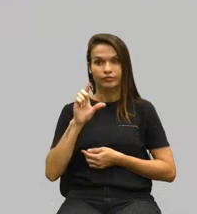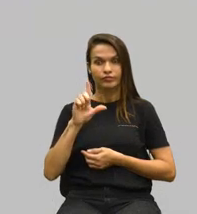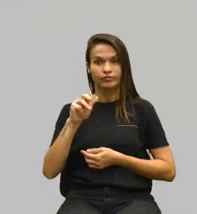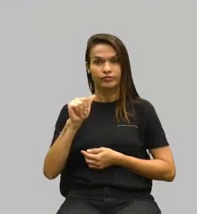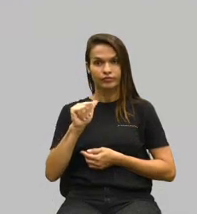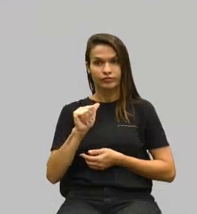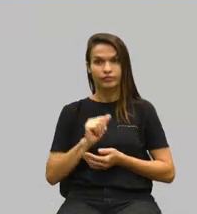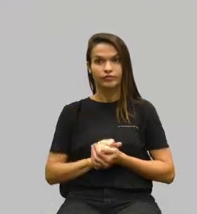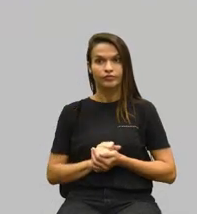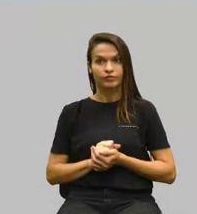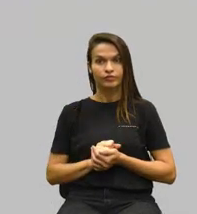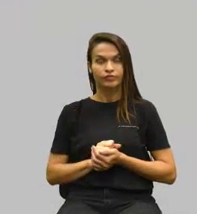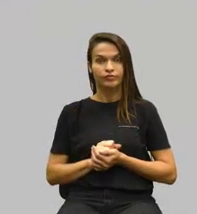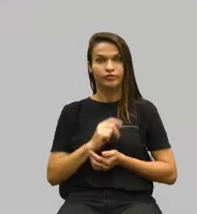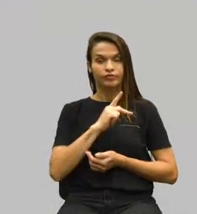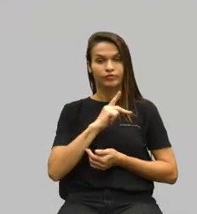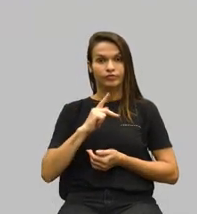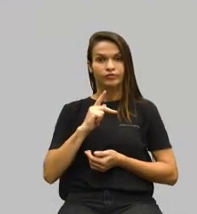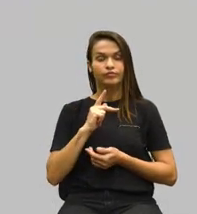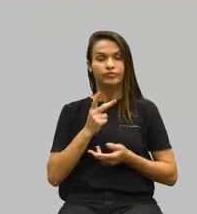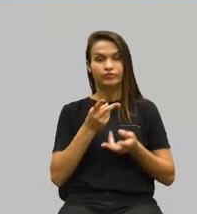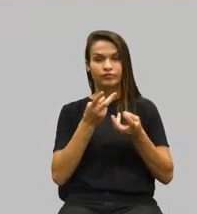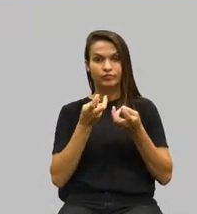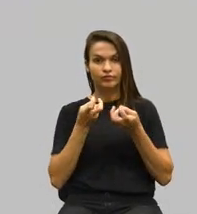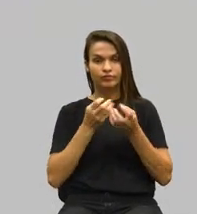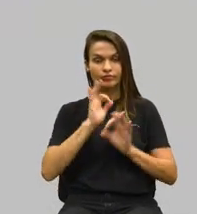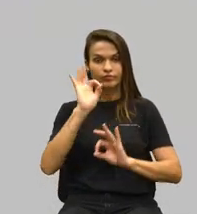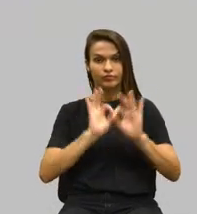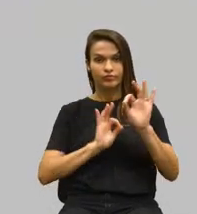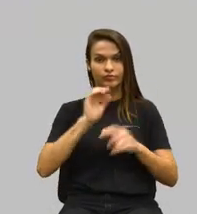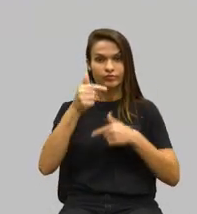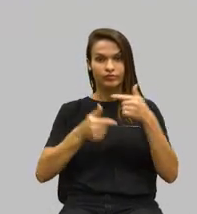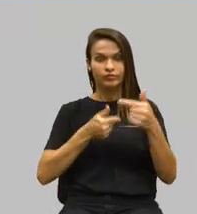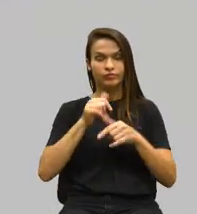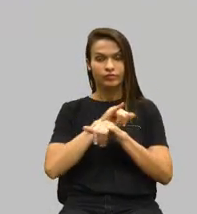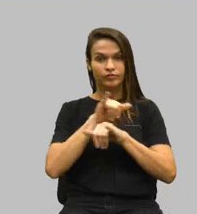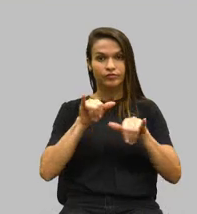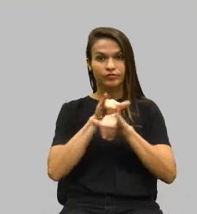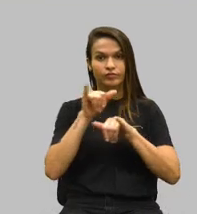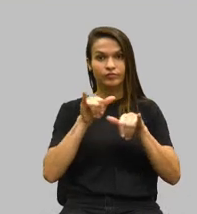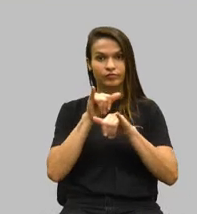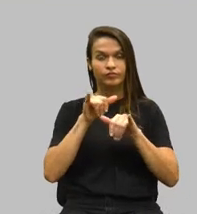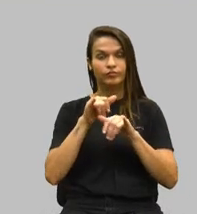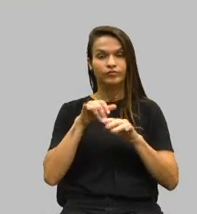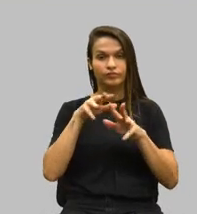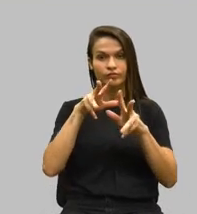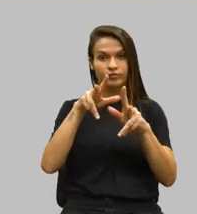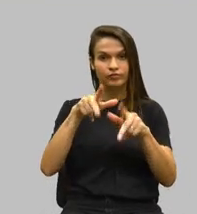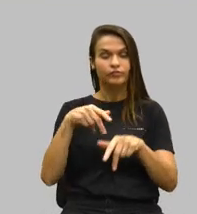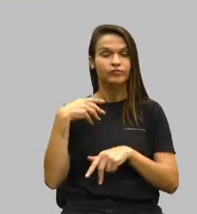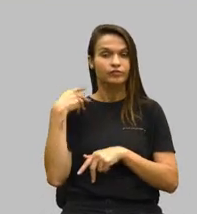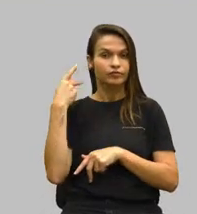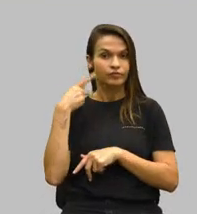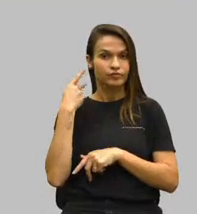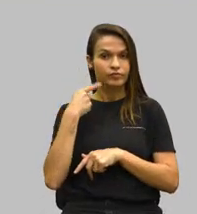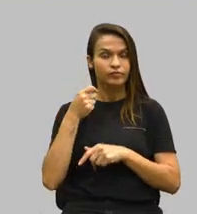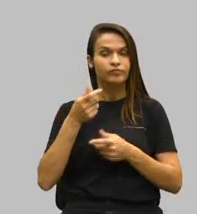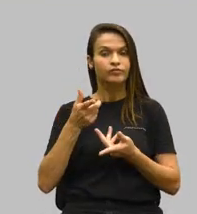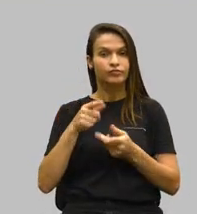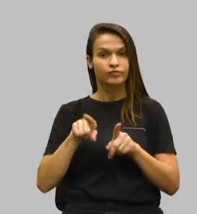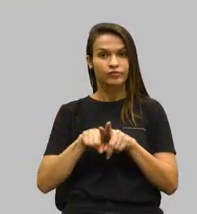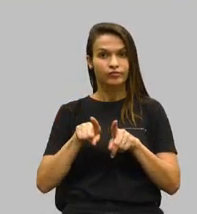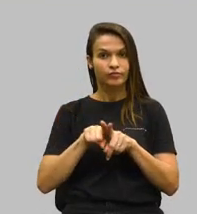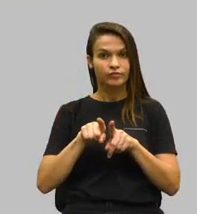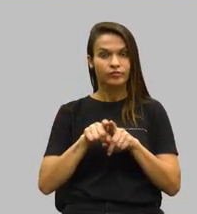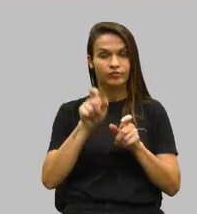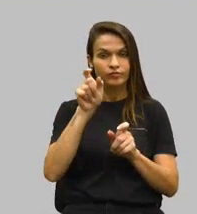a presidência tendo em vista a organização dos trabalhos comunica às parlamentares e aos convidados que